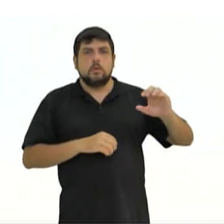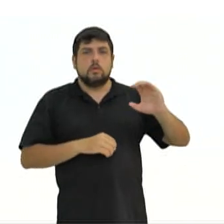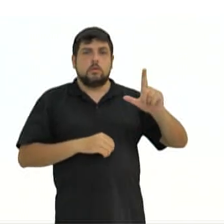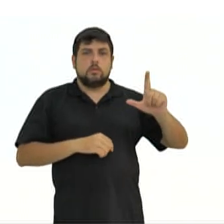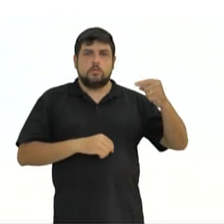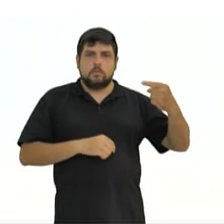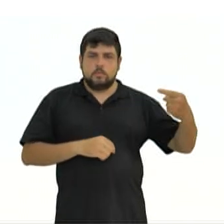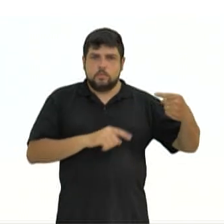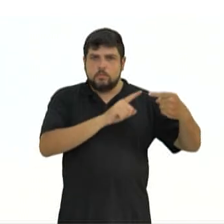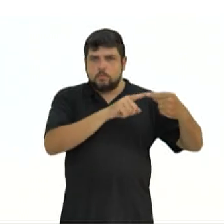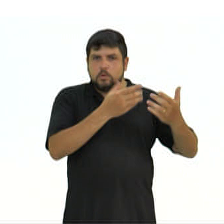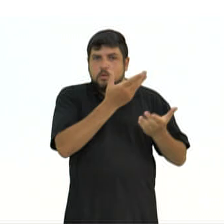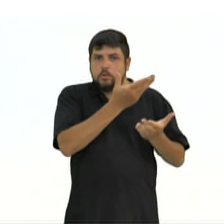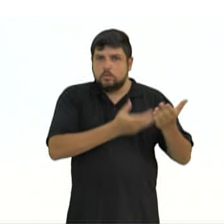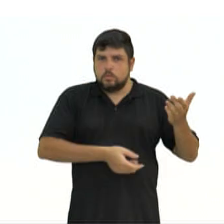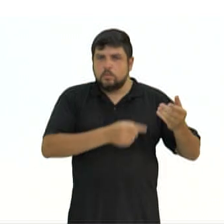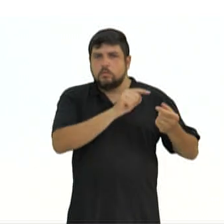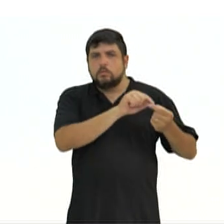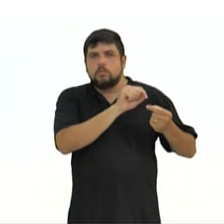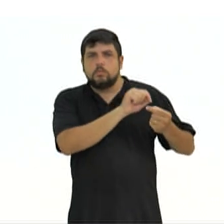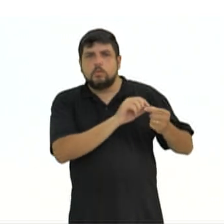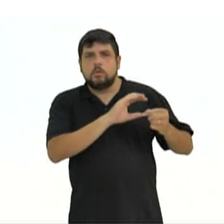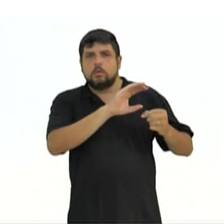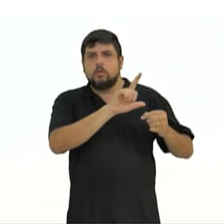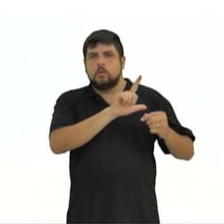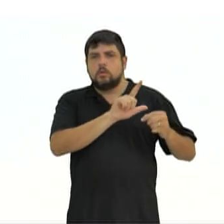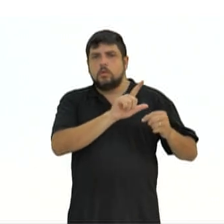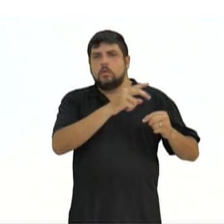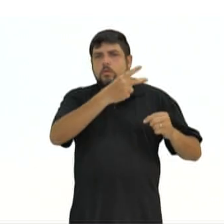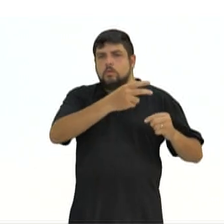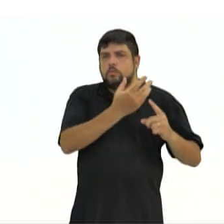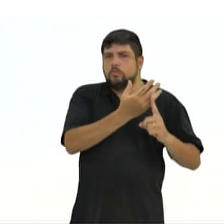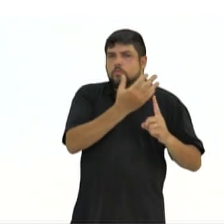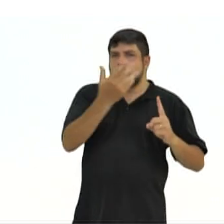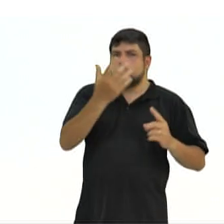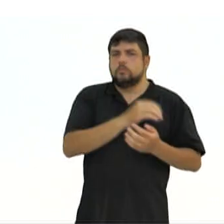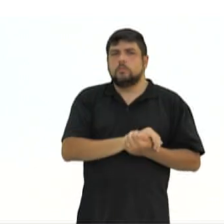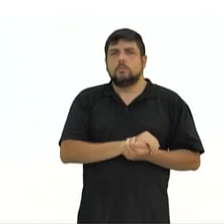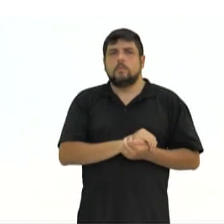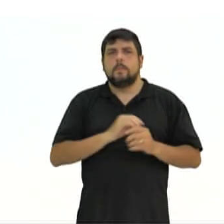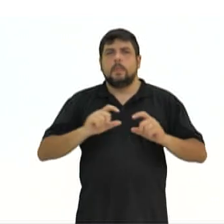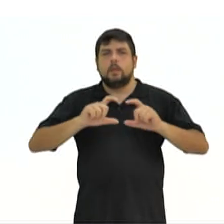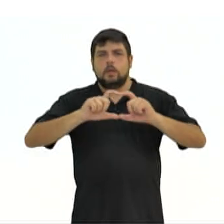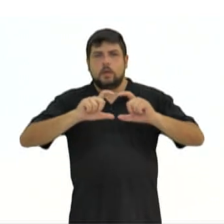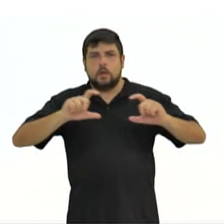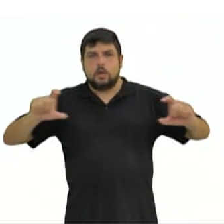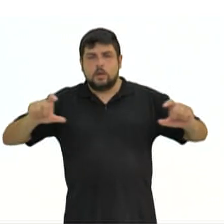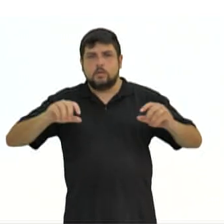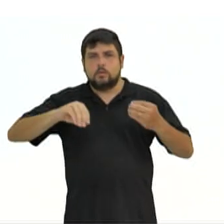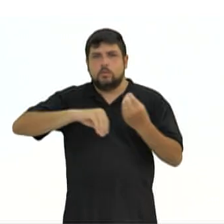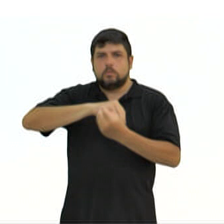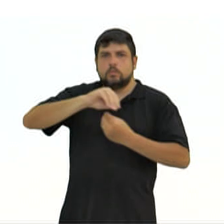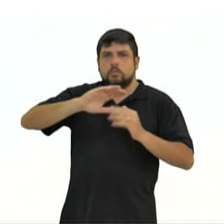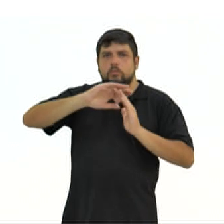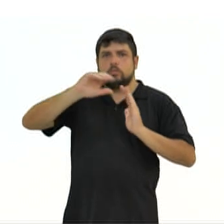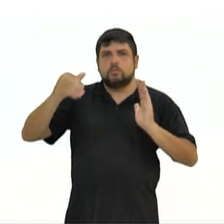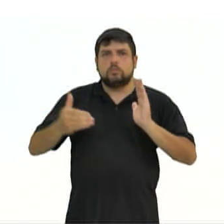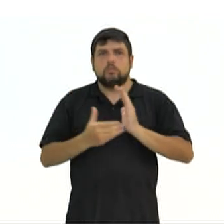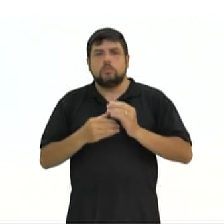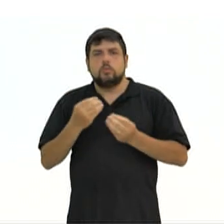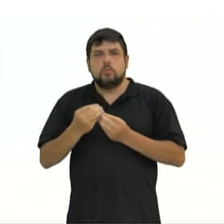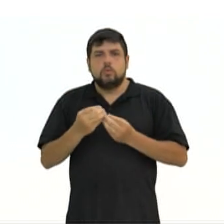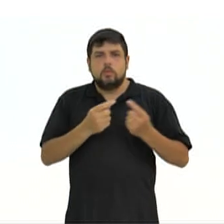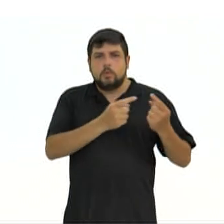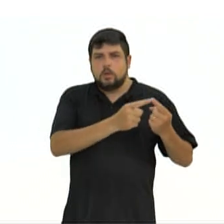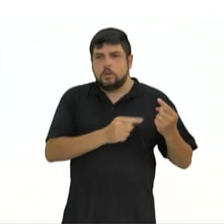Cl-, perdendo lá os elétrons e virando o Cl2 gasoso. E a equação da reação global, então, é a soma dessas